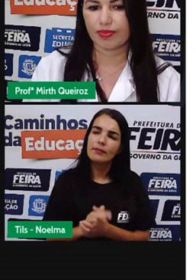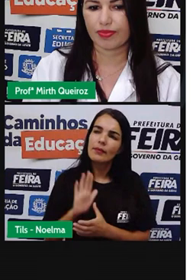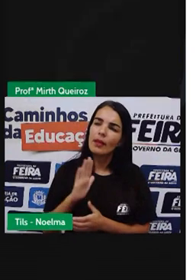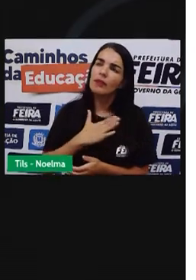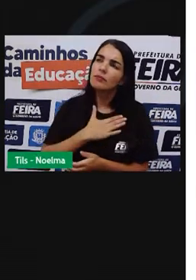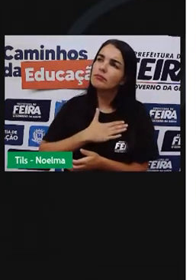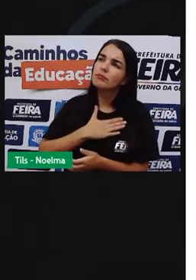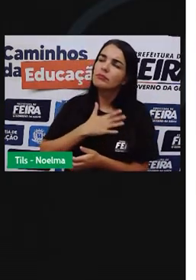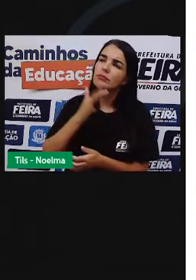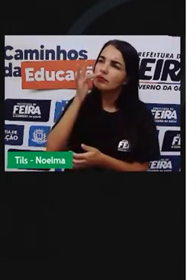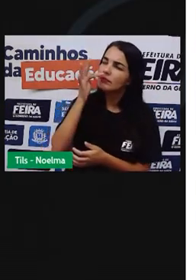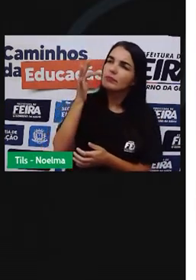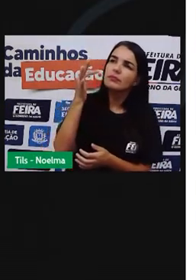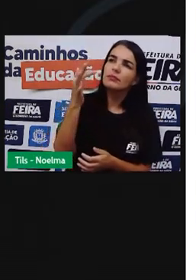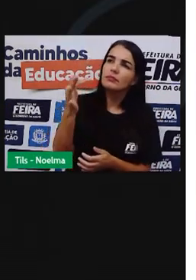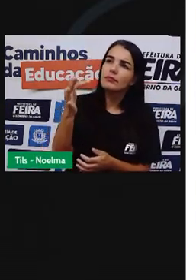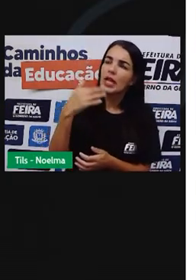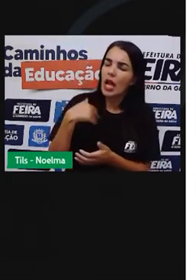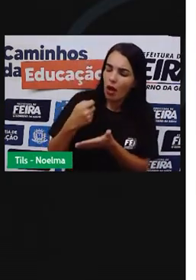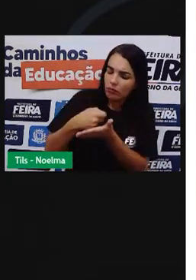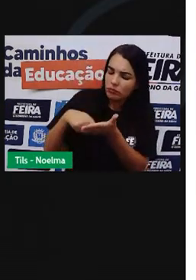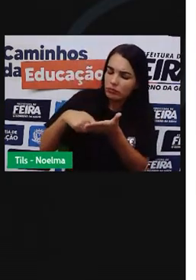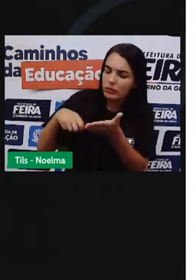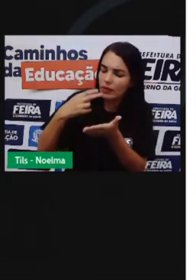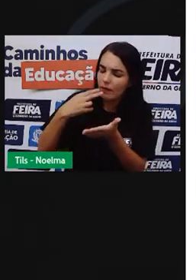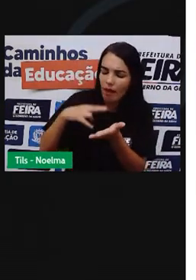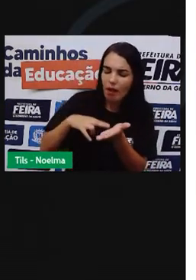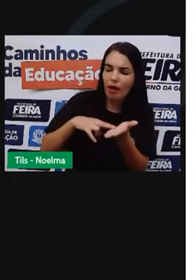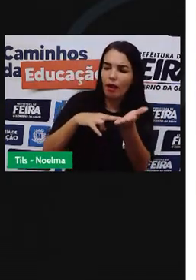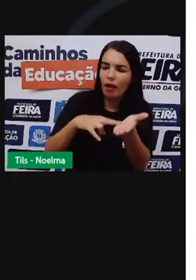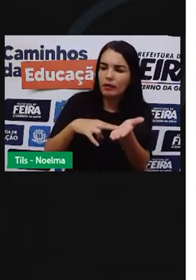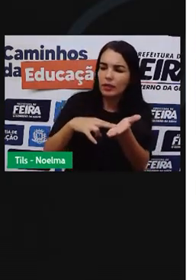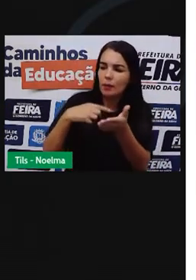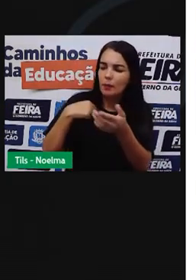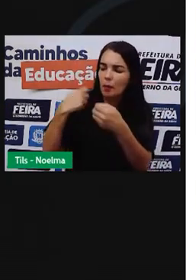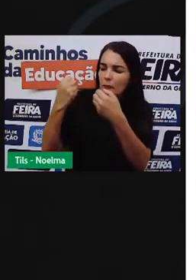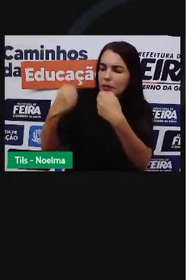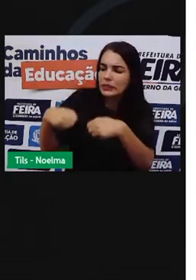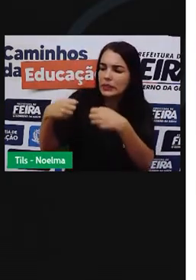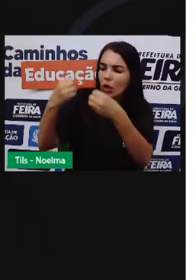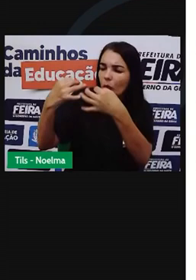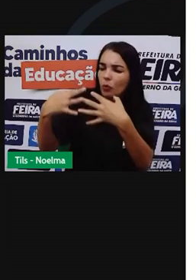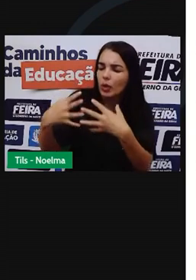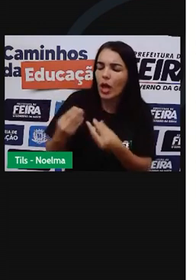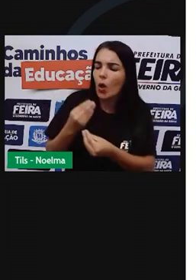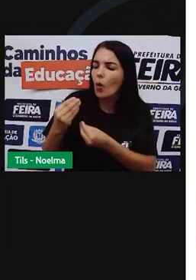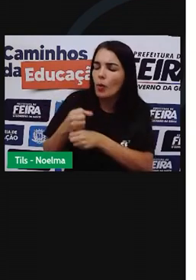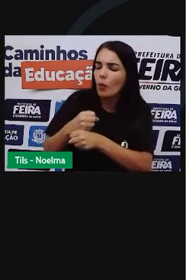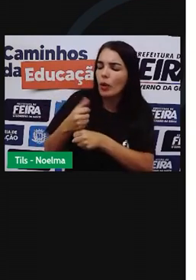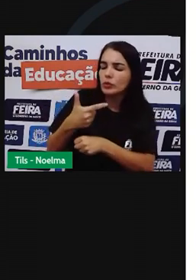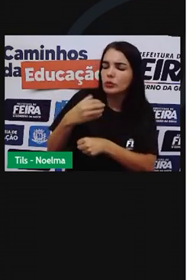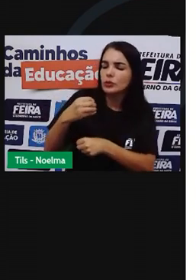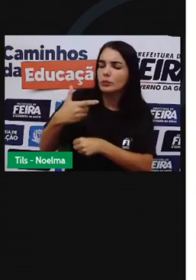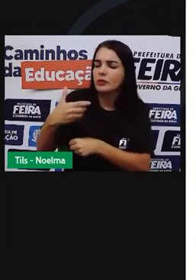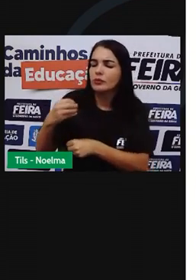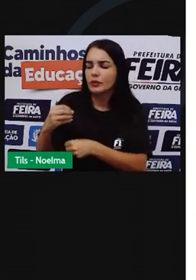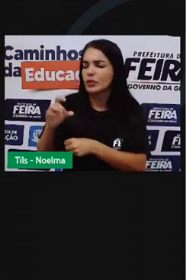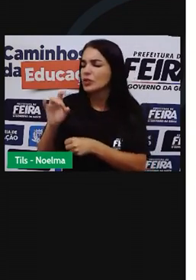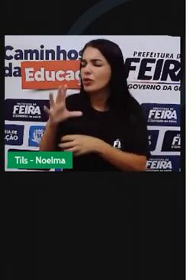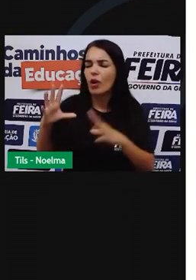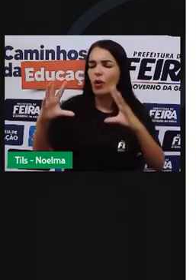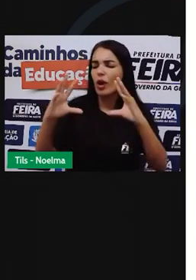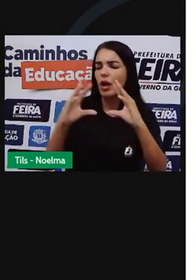Querido futuro, eu escrevo essa carta para te contar como foi 2020. É só um resumo,